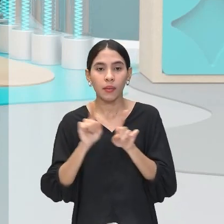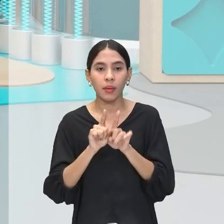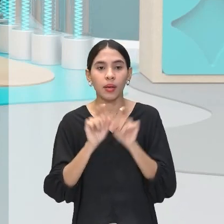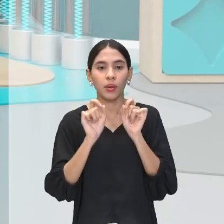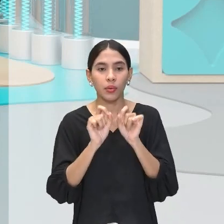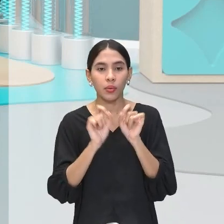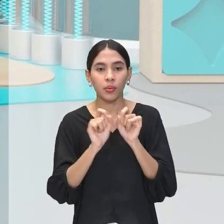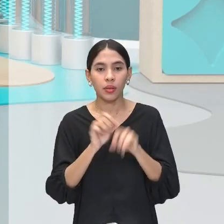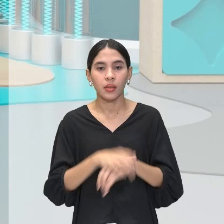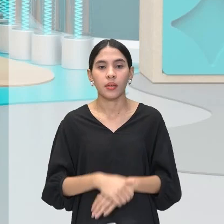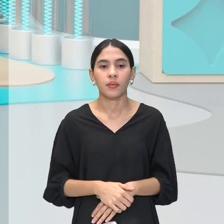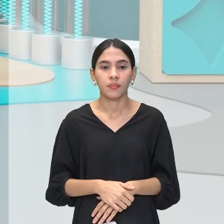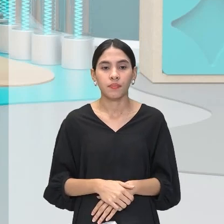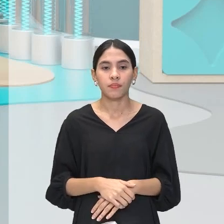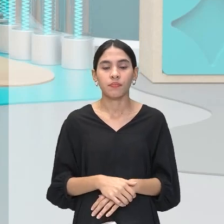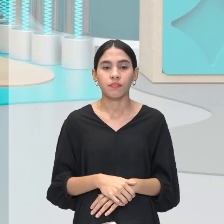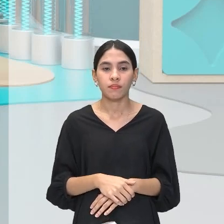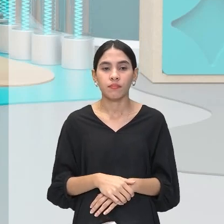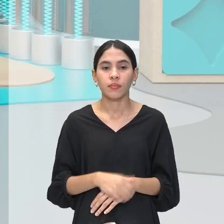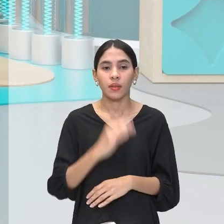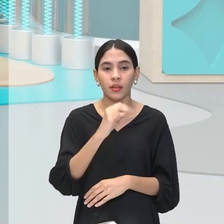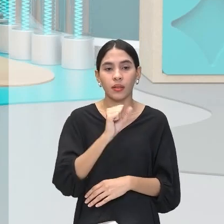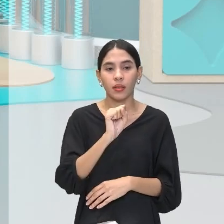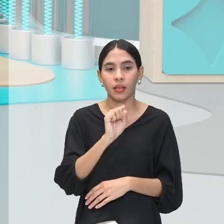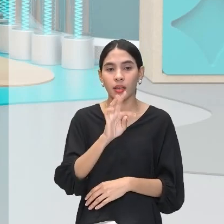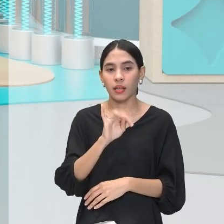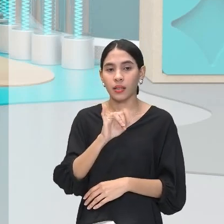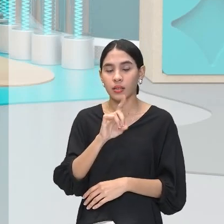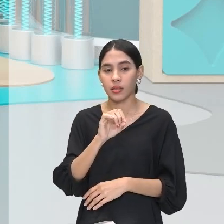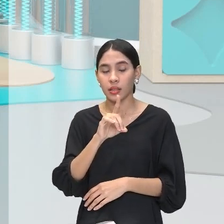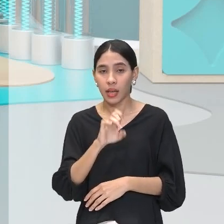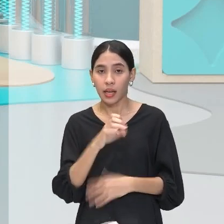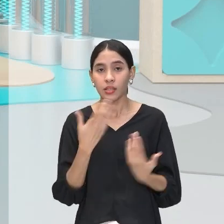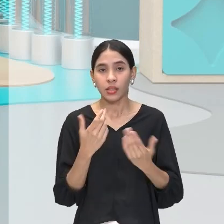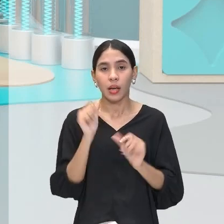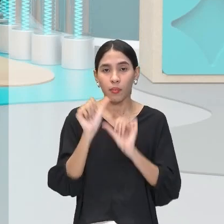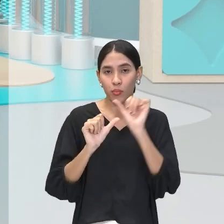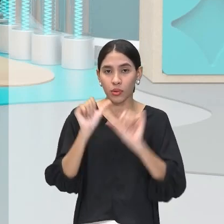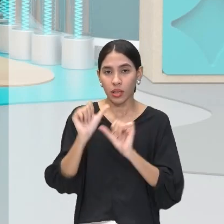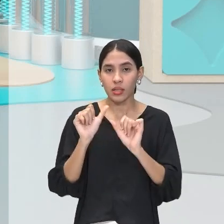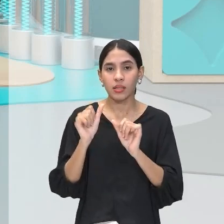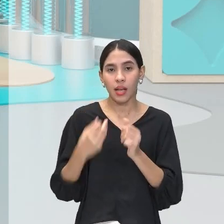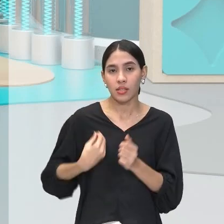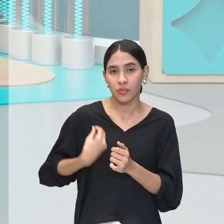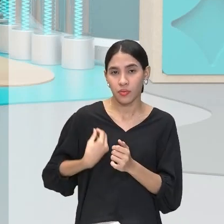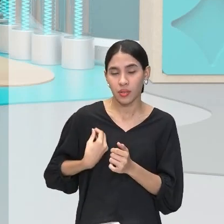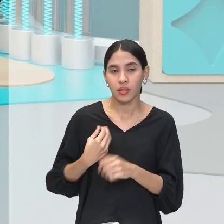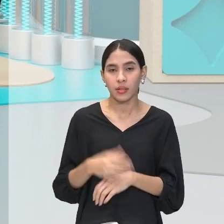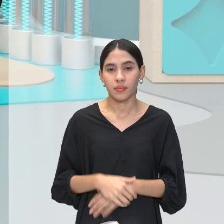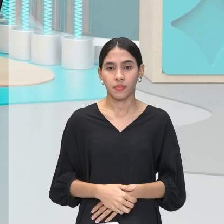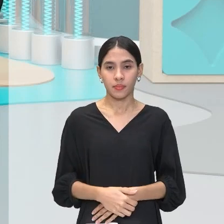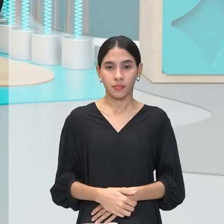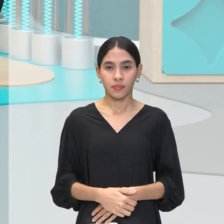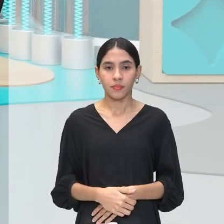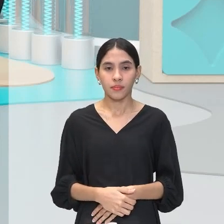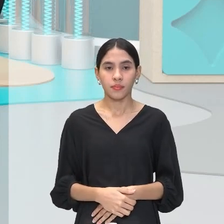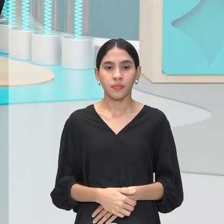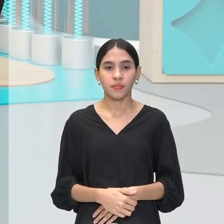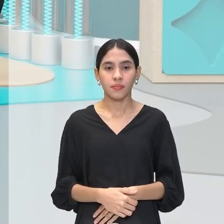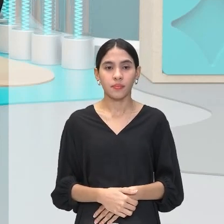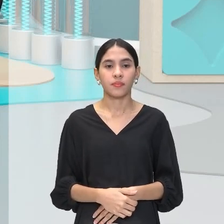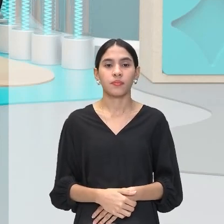dessas pessoas que estavam aí entrando na vida adulta. Então, era necessário apressar essas questões. Seguindo